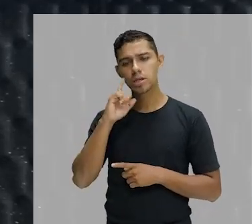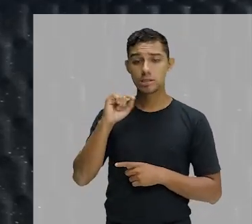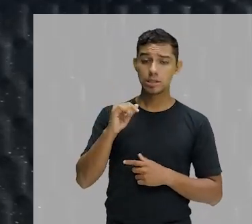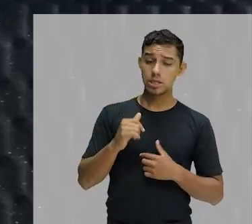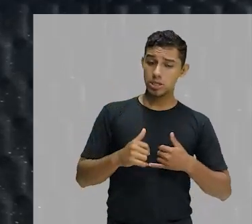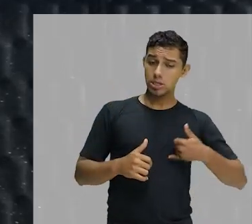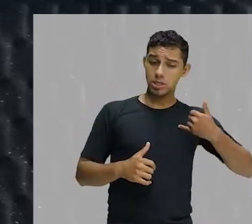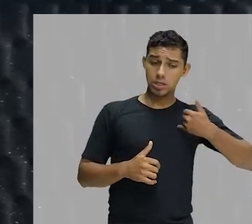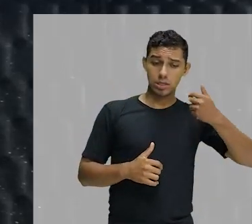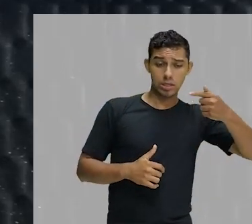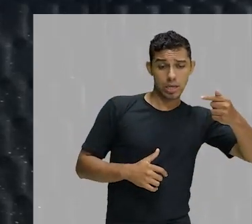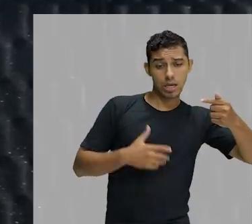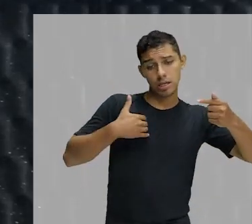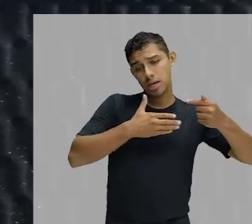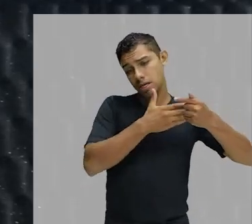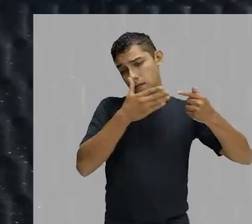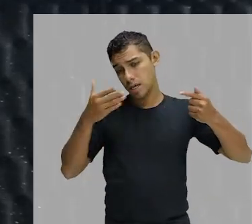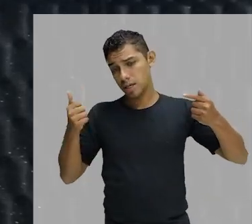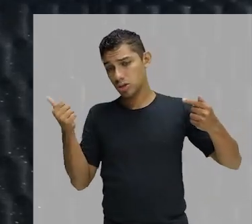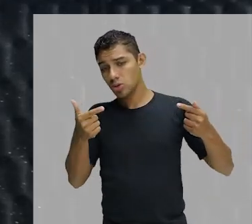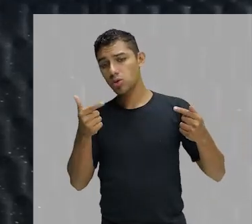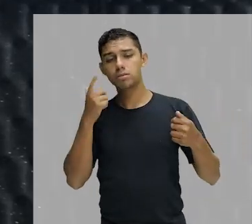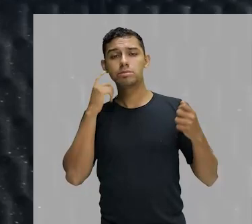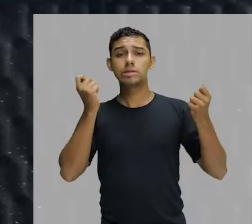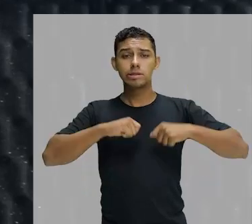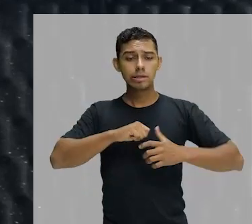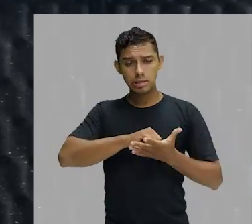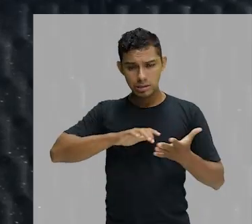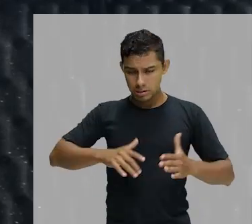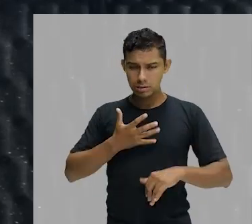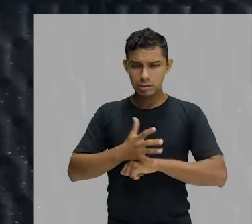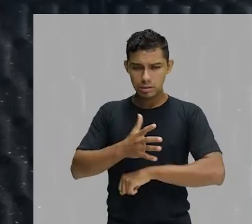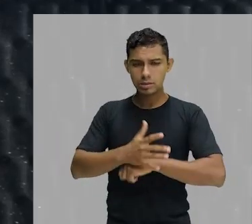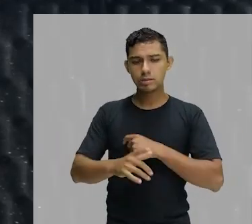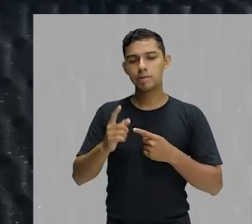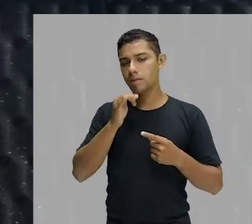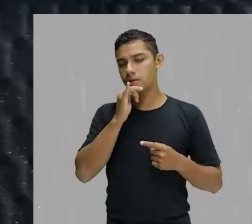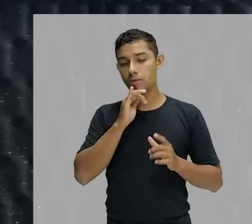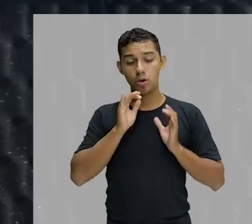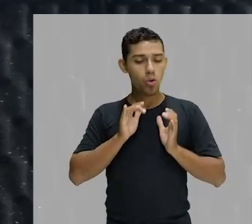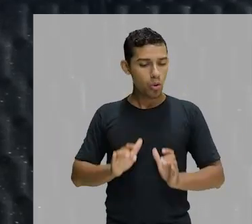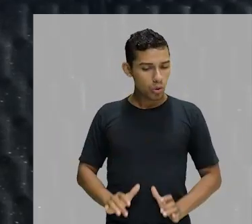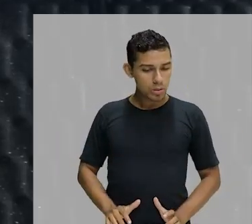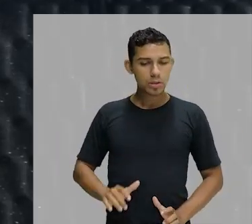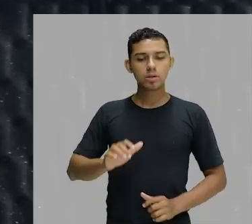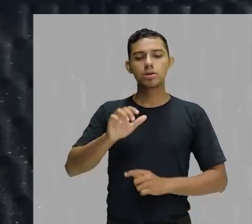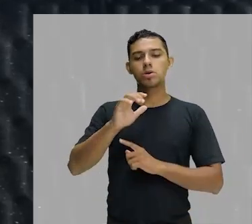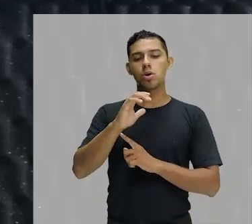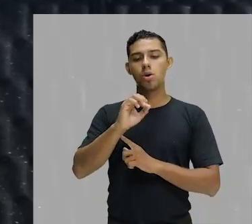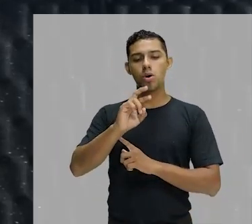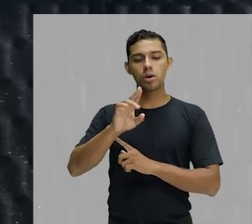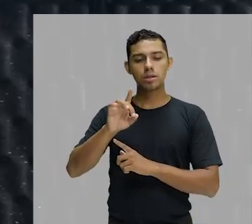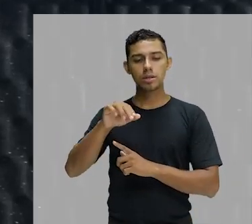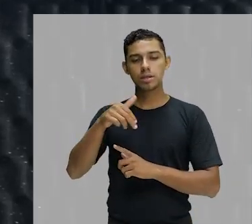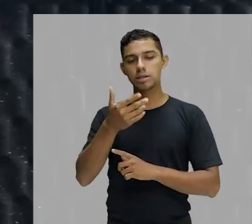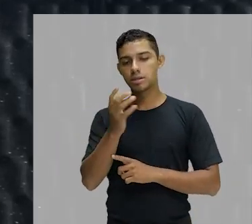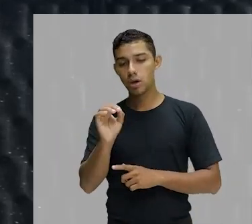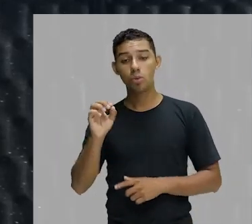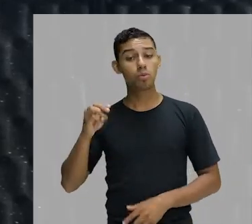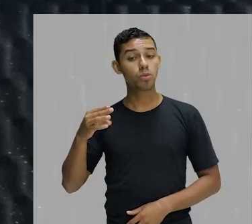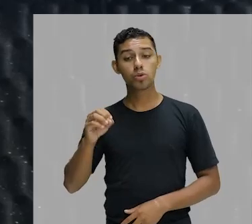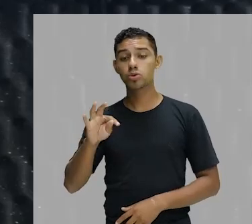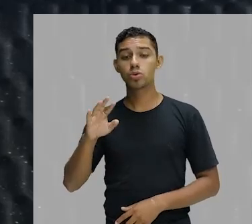anos, as crianças devem fazer atividades que envolvem essas questões de coordenação motora, de equilíbrio de ritmo,